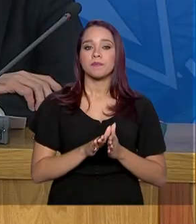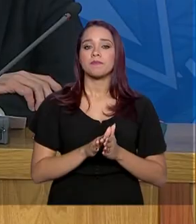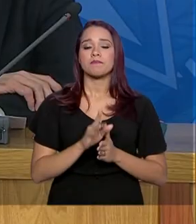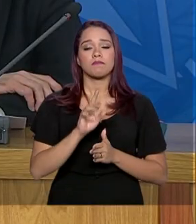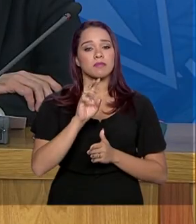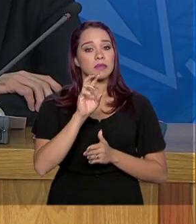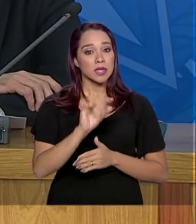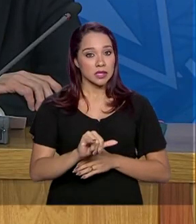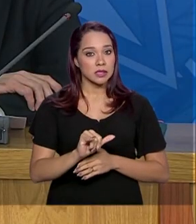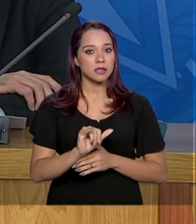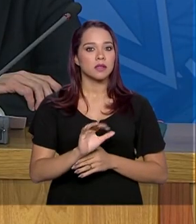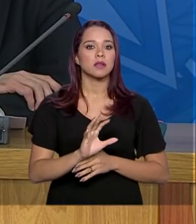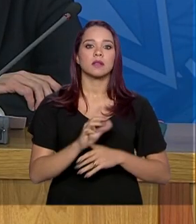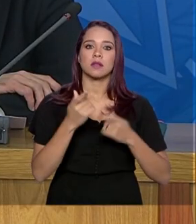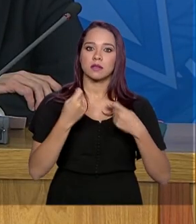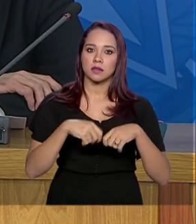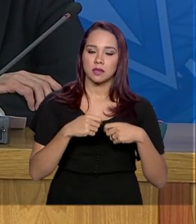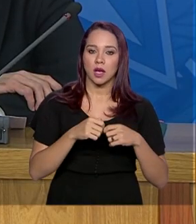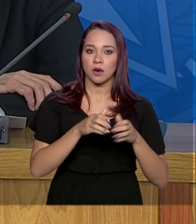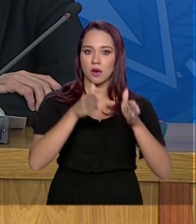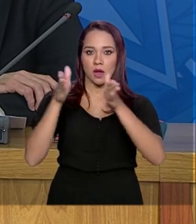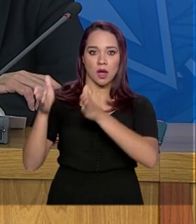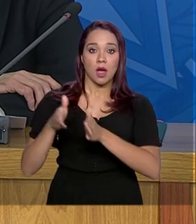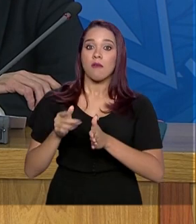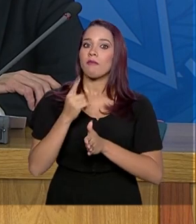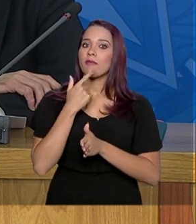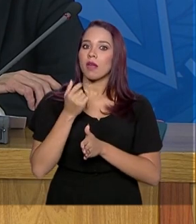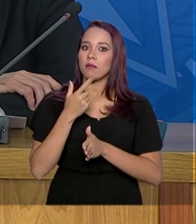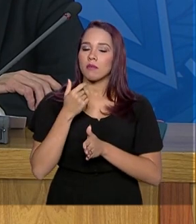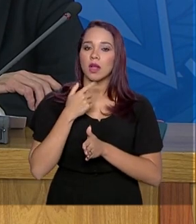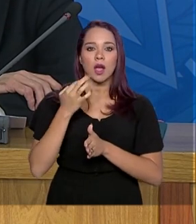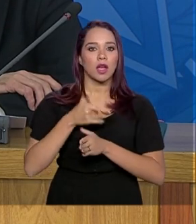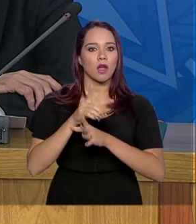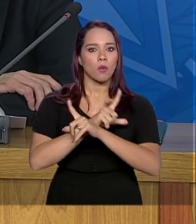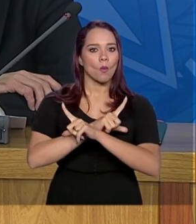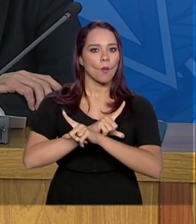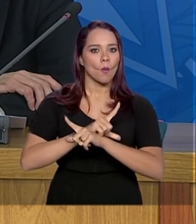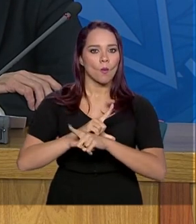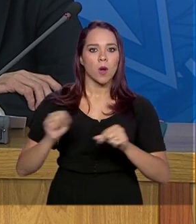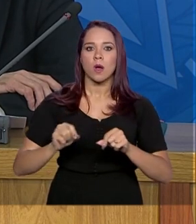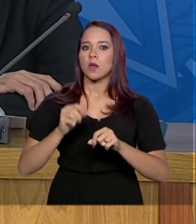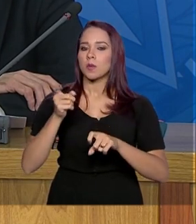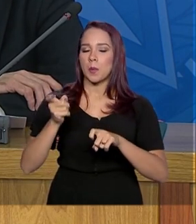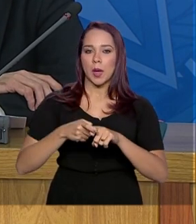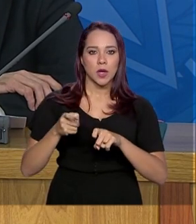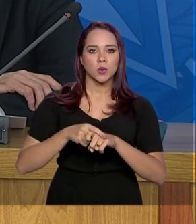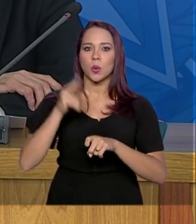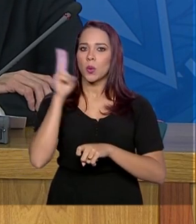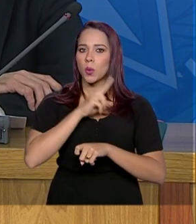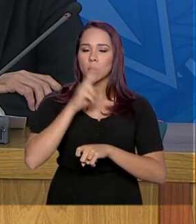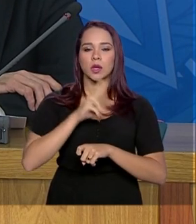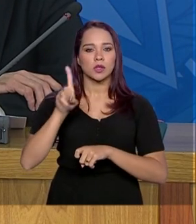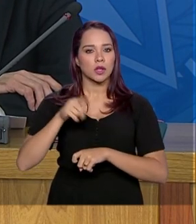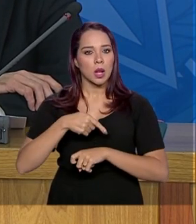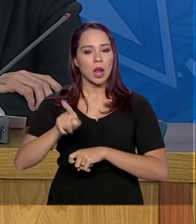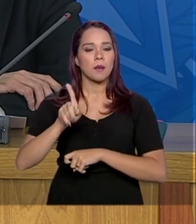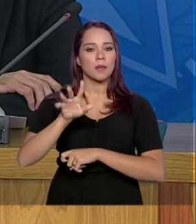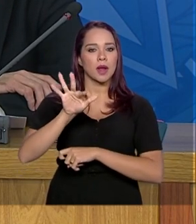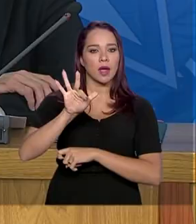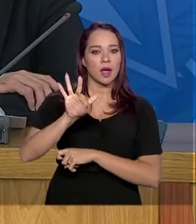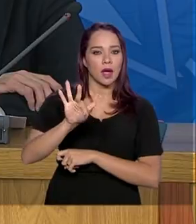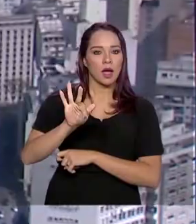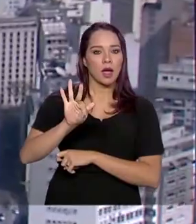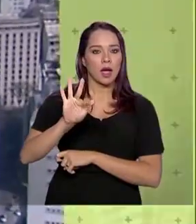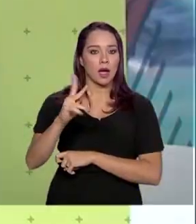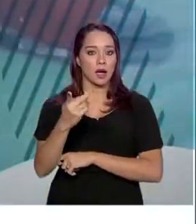caso necessário, para uma área vermelha, será uma evacuação aeromédica para o Hospital das Forças Armadas em